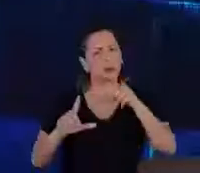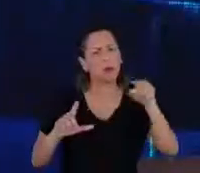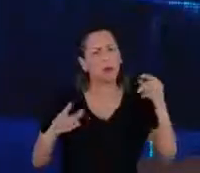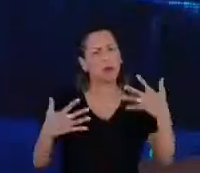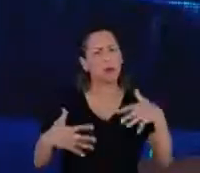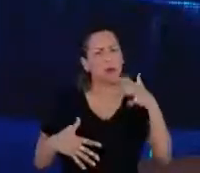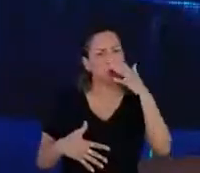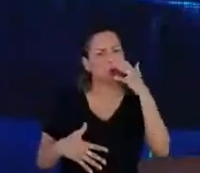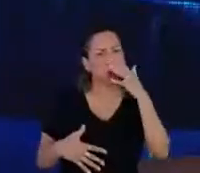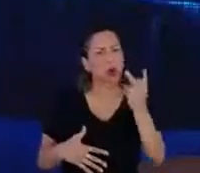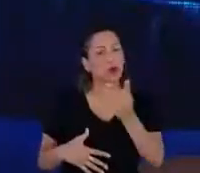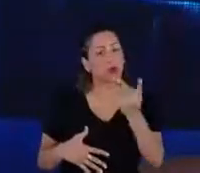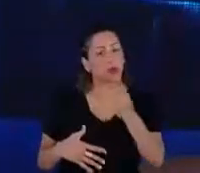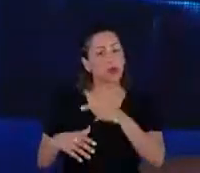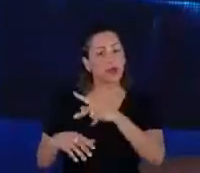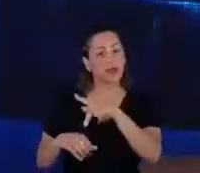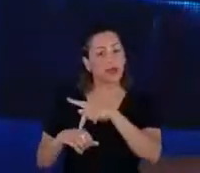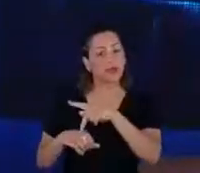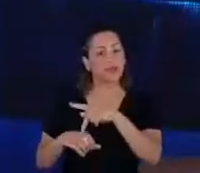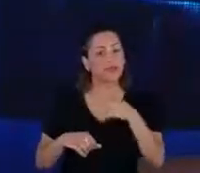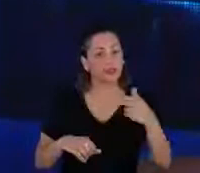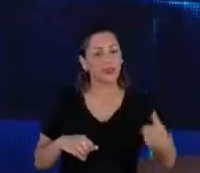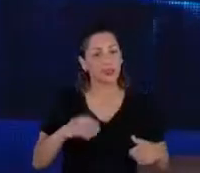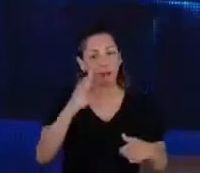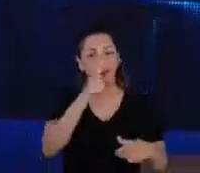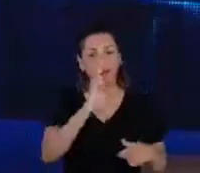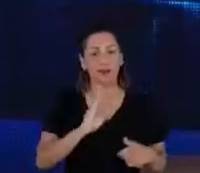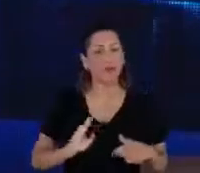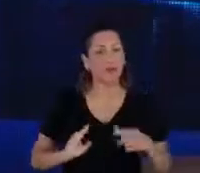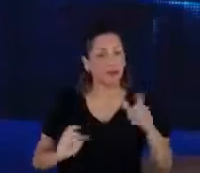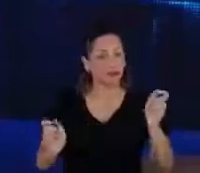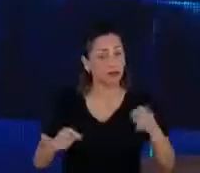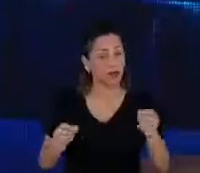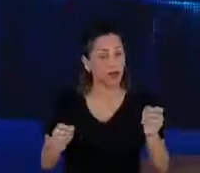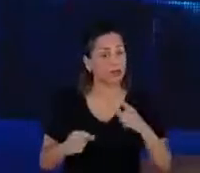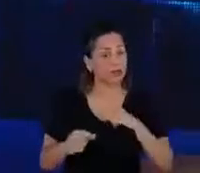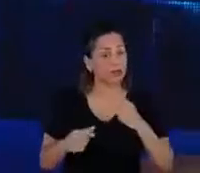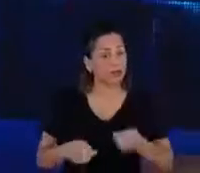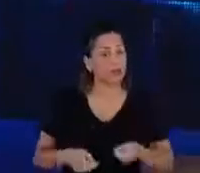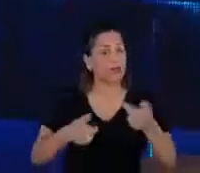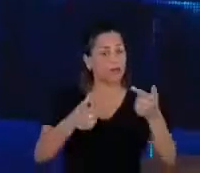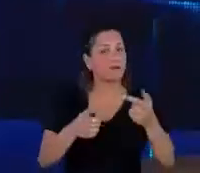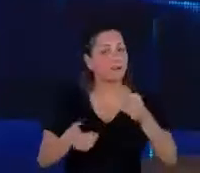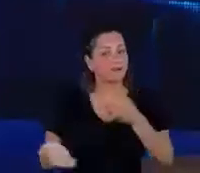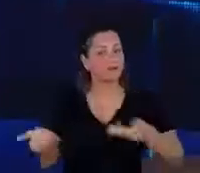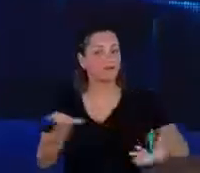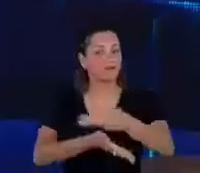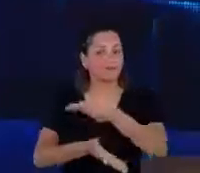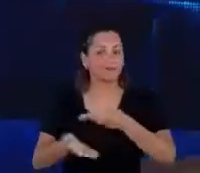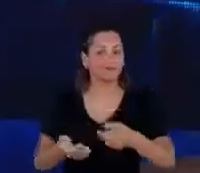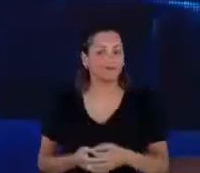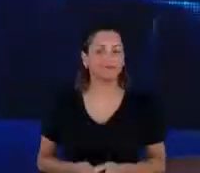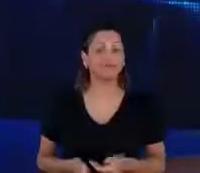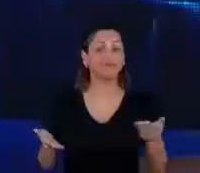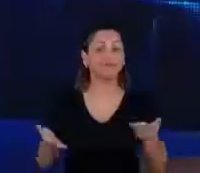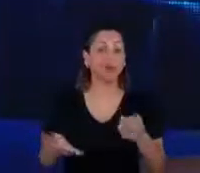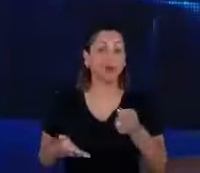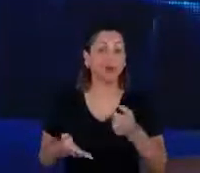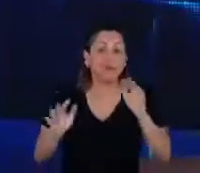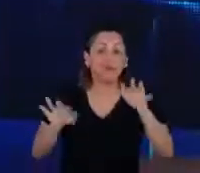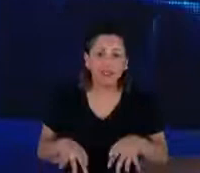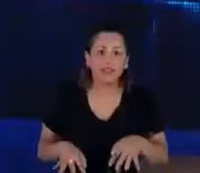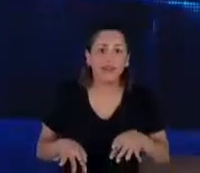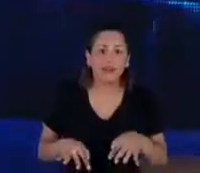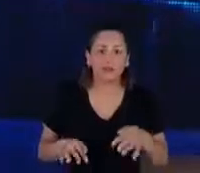se beneficiar dessa troca de experiência. Bom, a gente está chegando ao fim aqui do nosso painel.